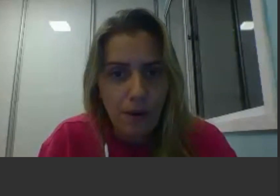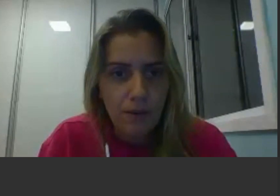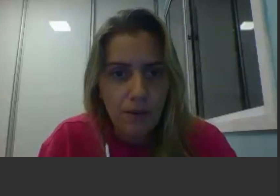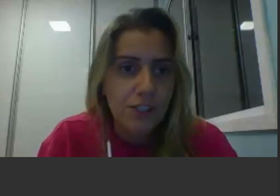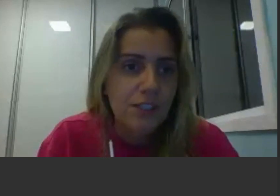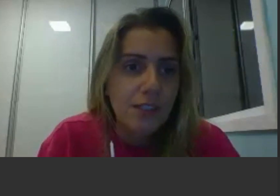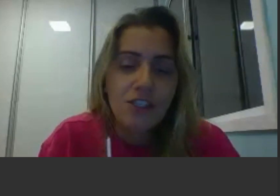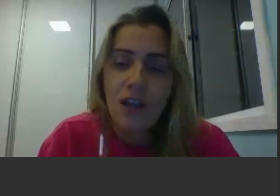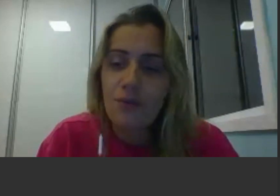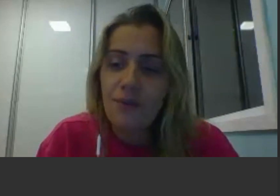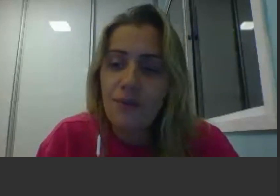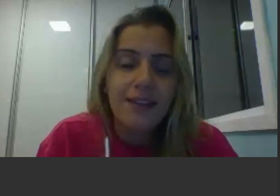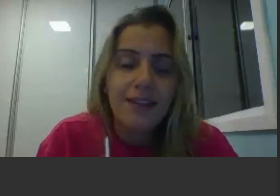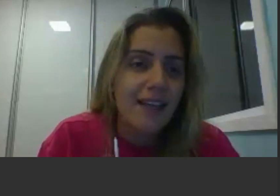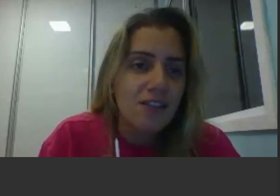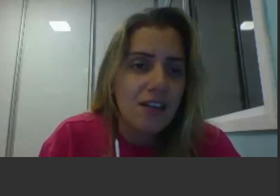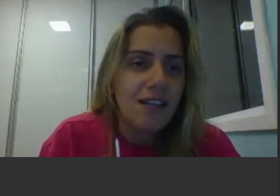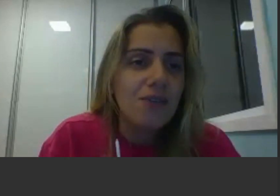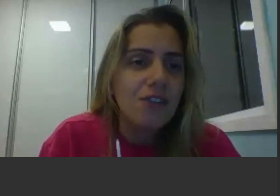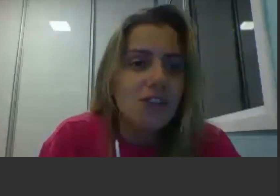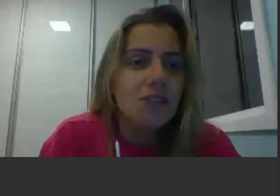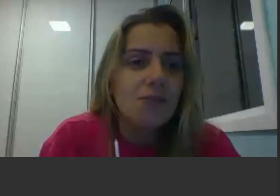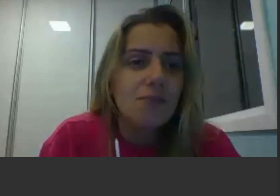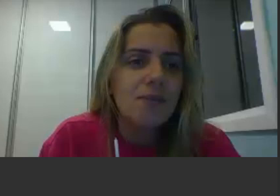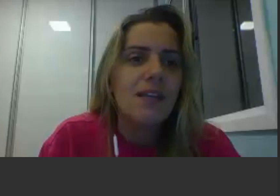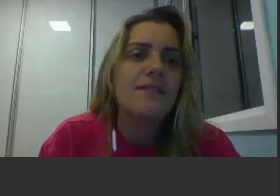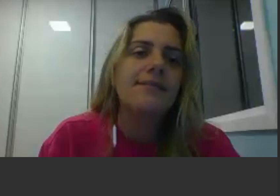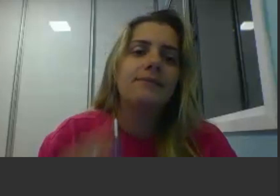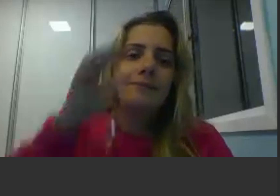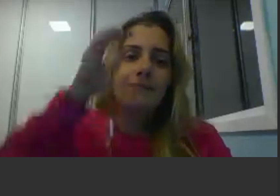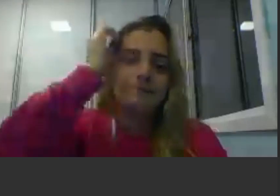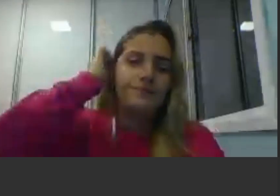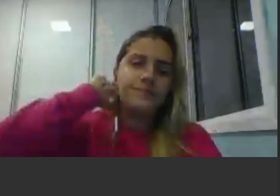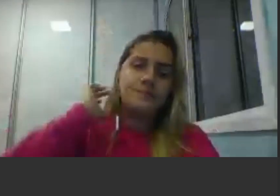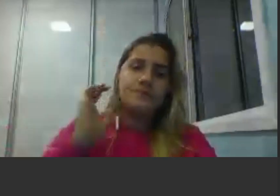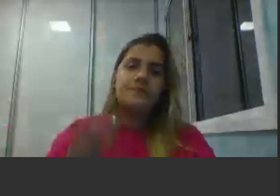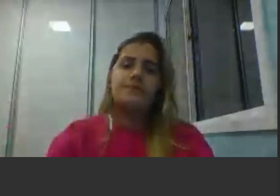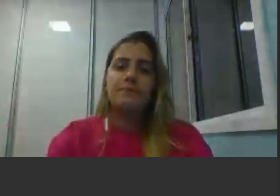Que eu empolgo, gente. Se deixar, eu falo aqui até 10 horas da noite com isso para vocês.